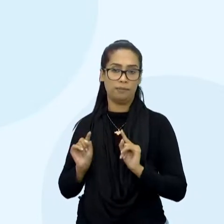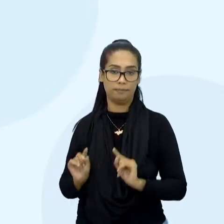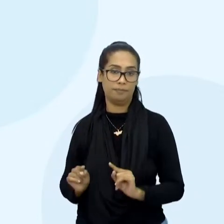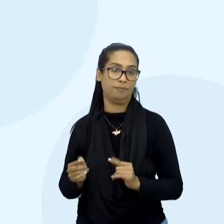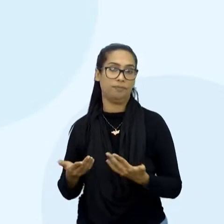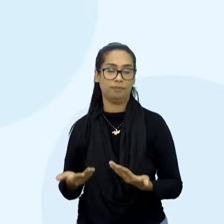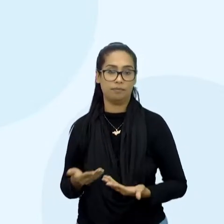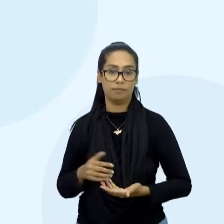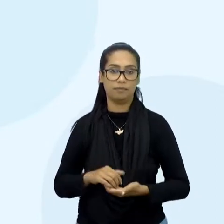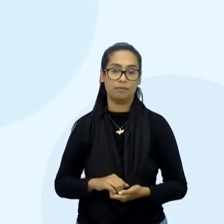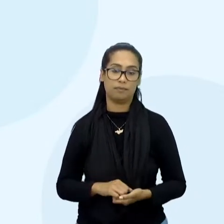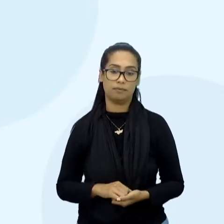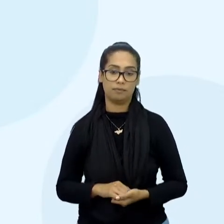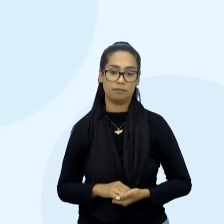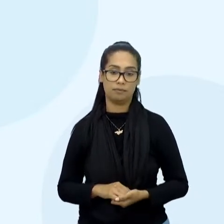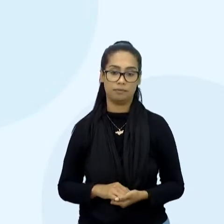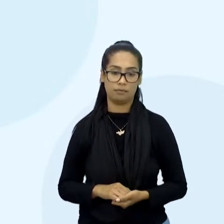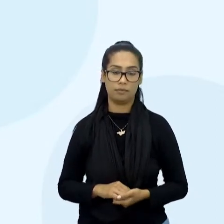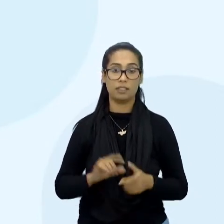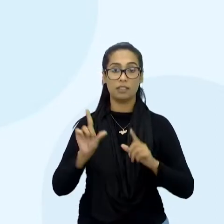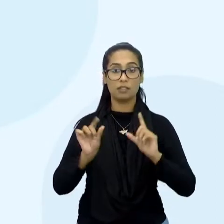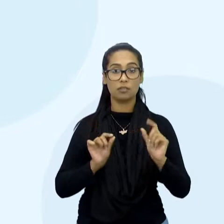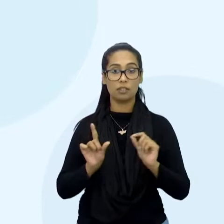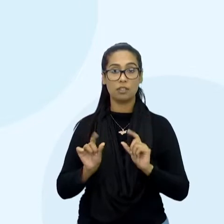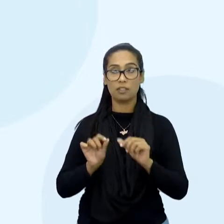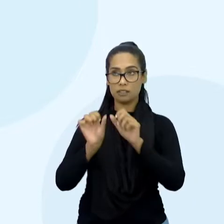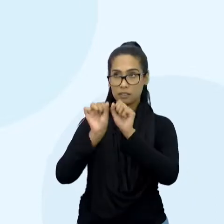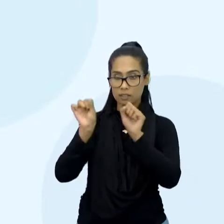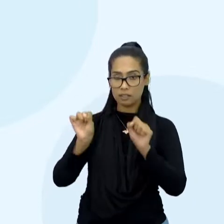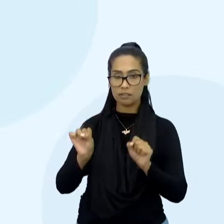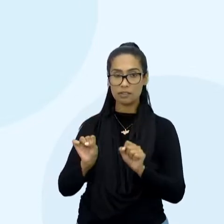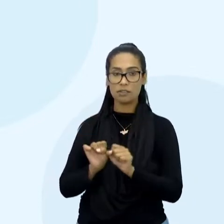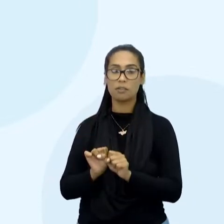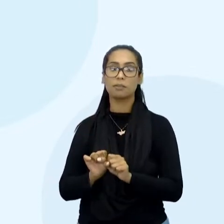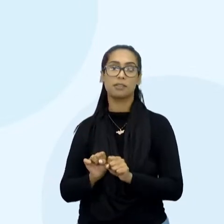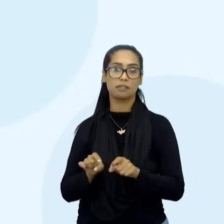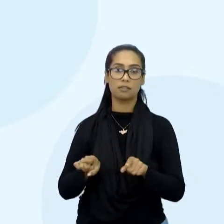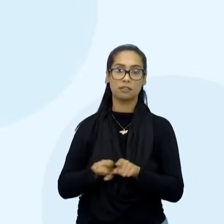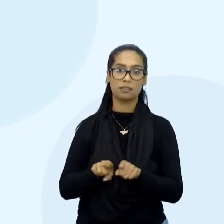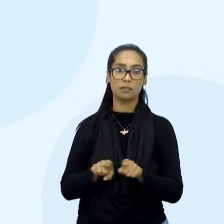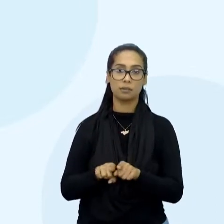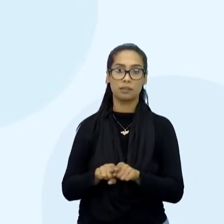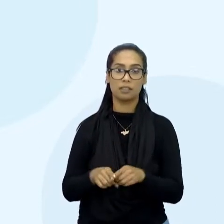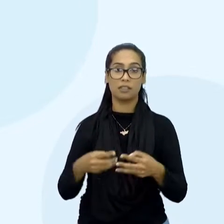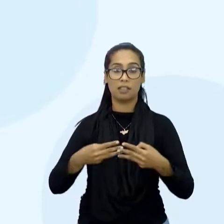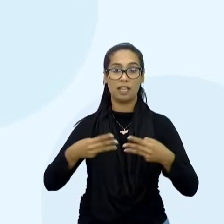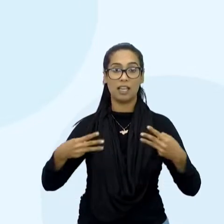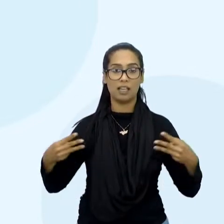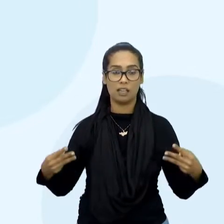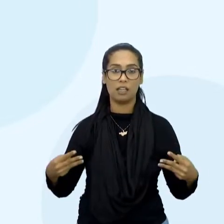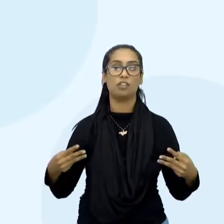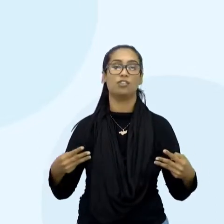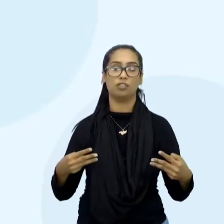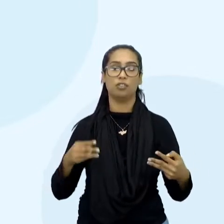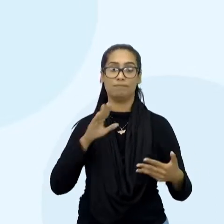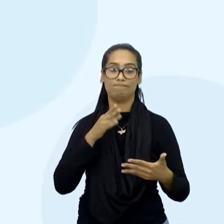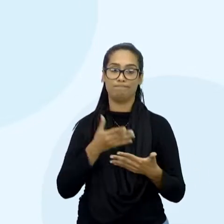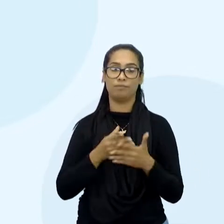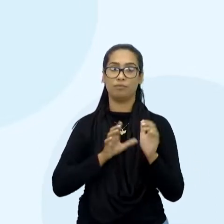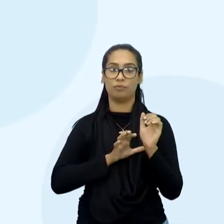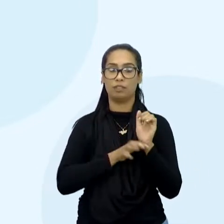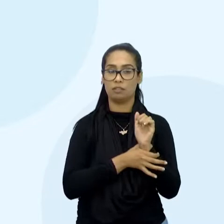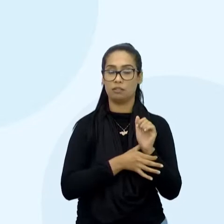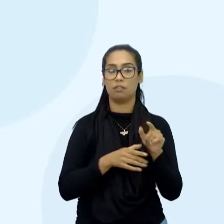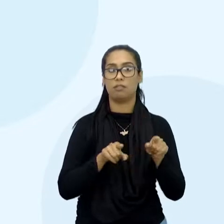é a de selecionar e sistematizar em fontes confiáveis, né, informações sobre